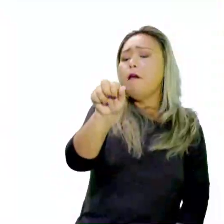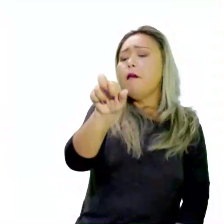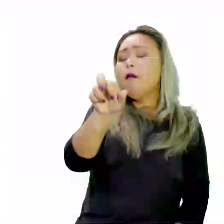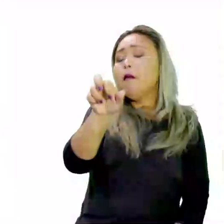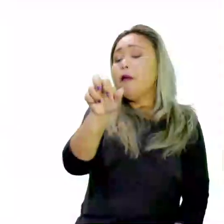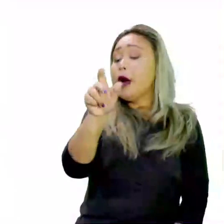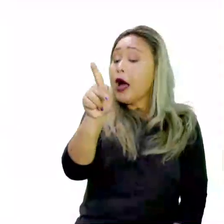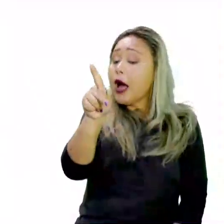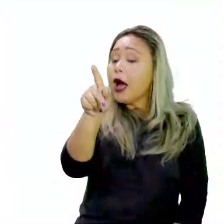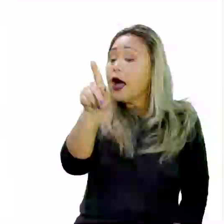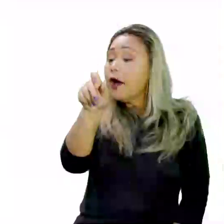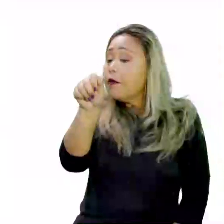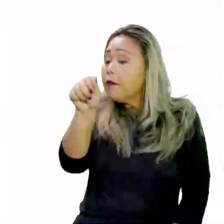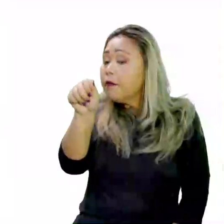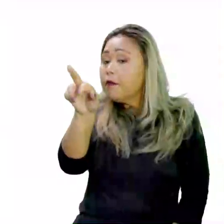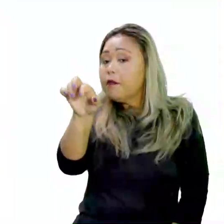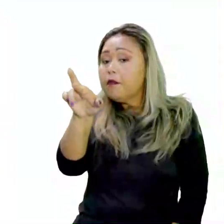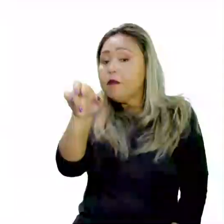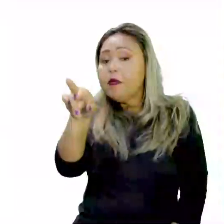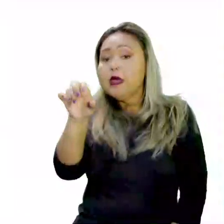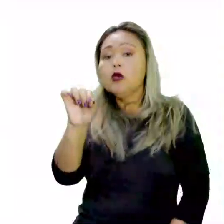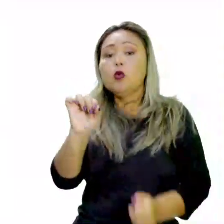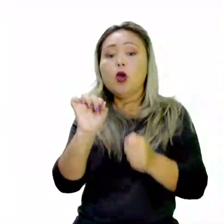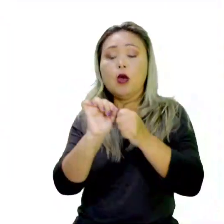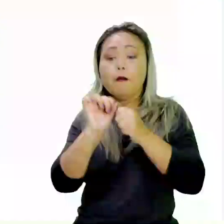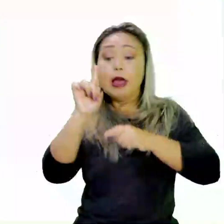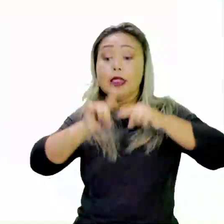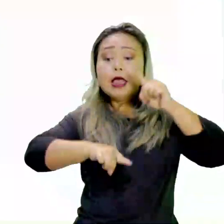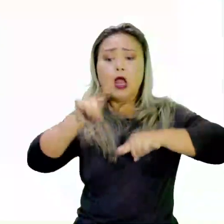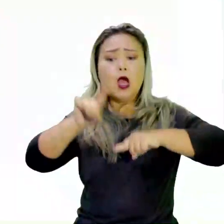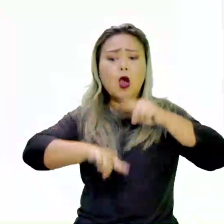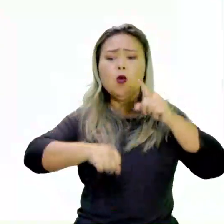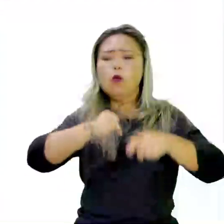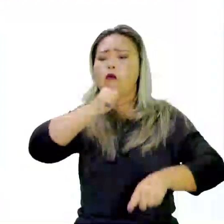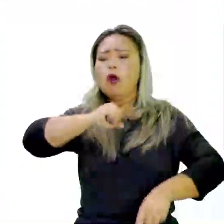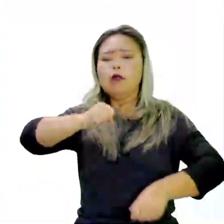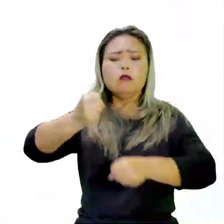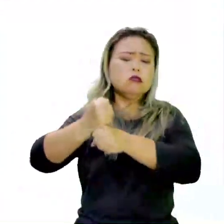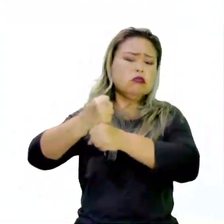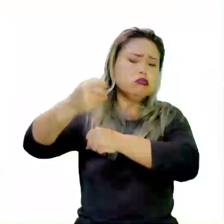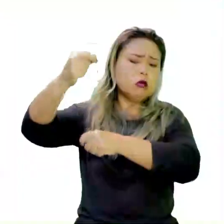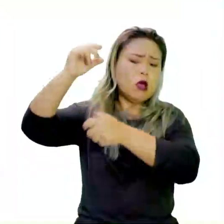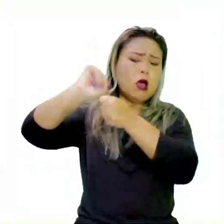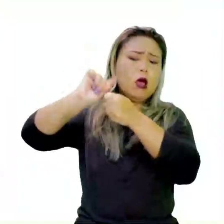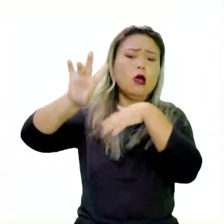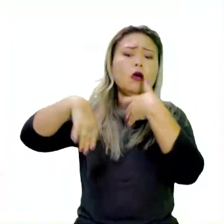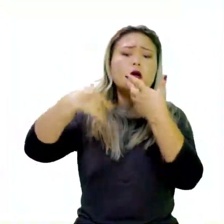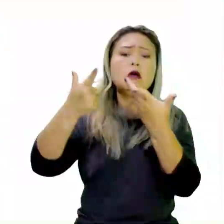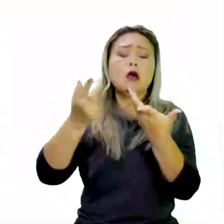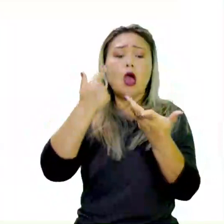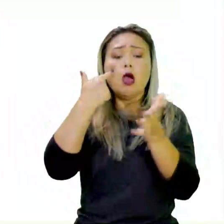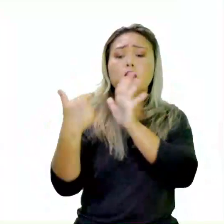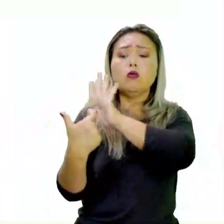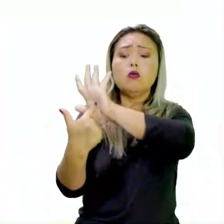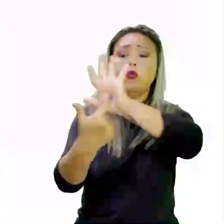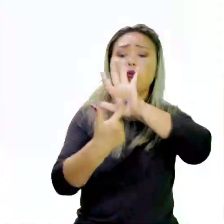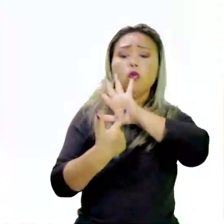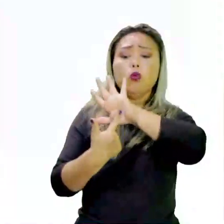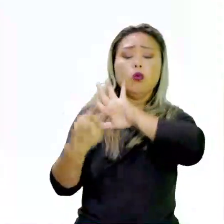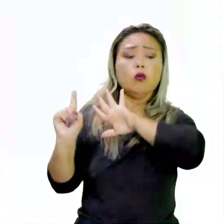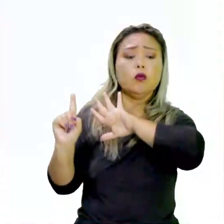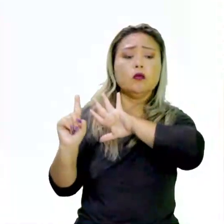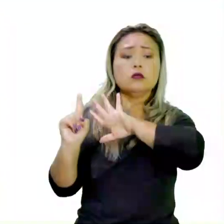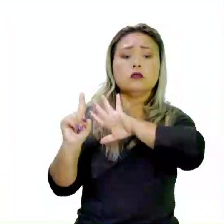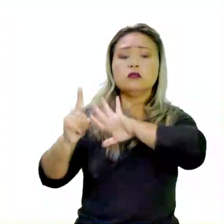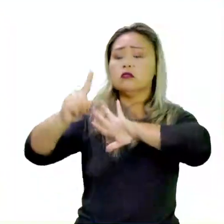um tecido feito de material muito antigo, onde você vê já aí representado aí